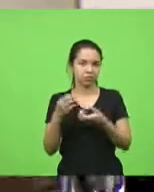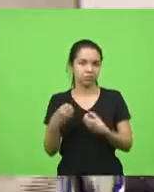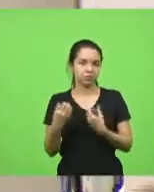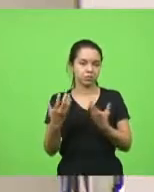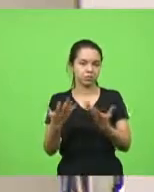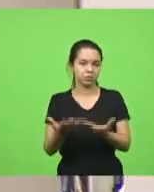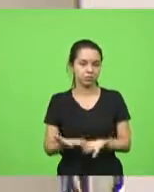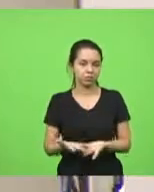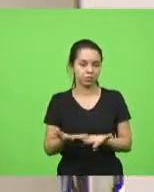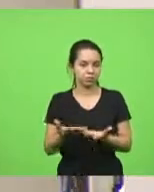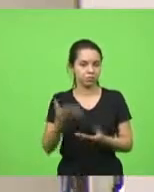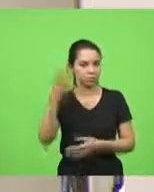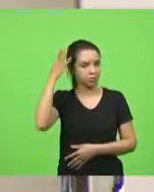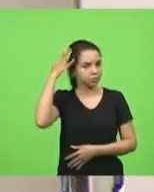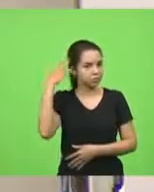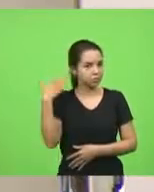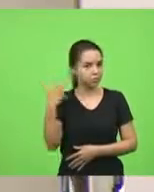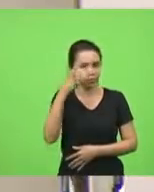com alopecia